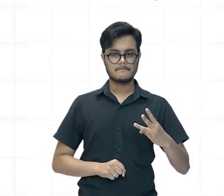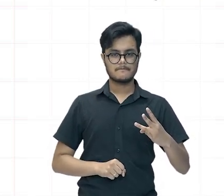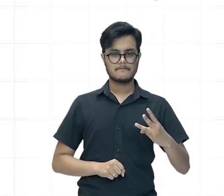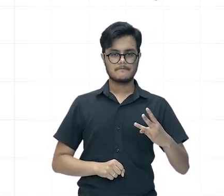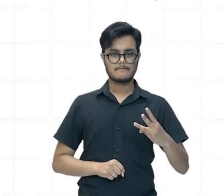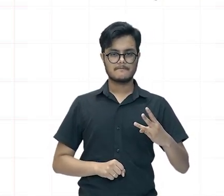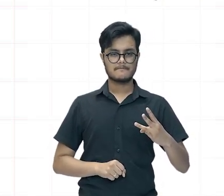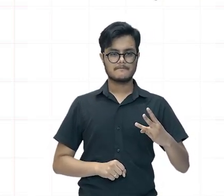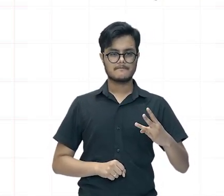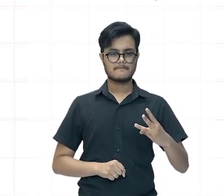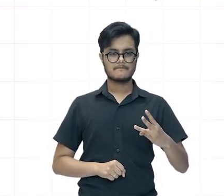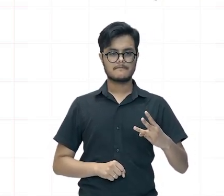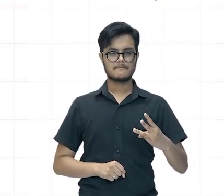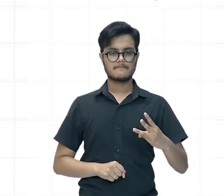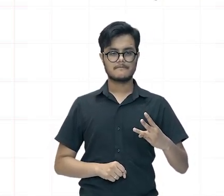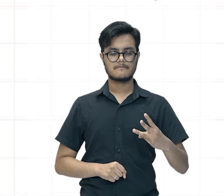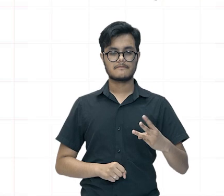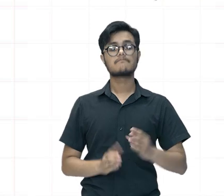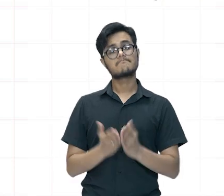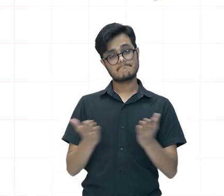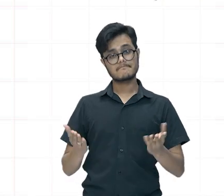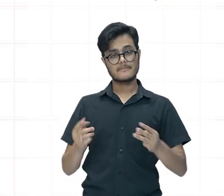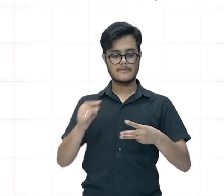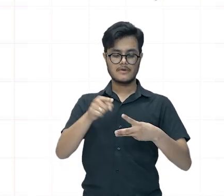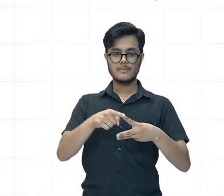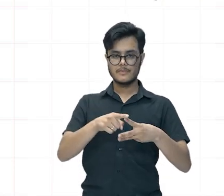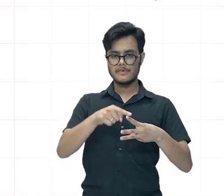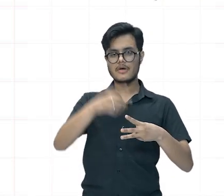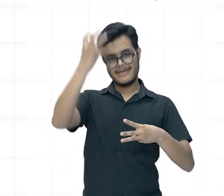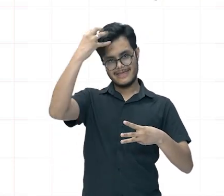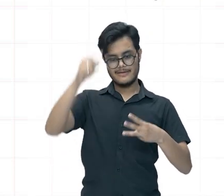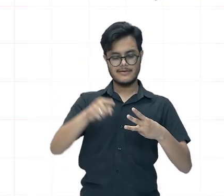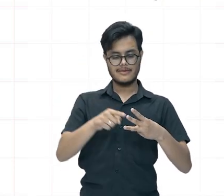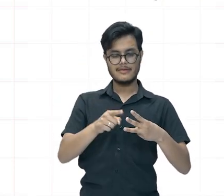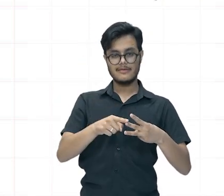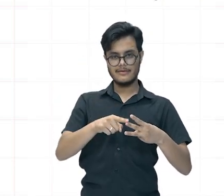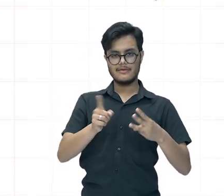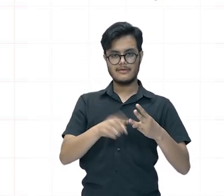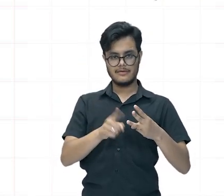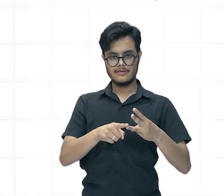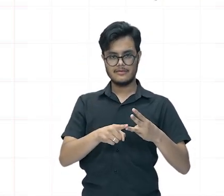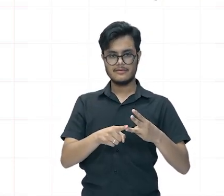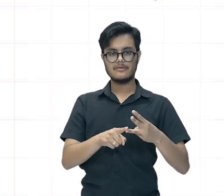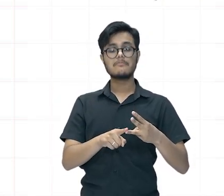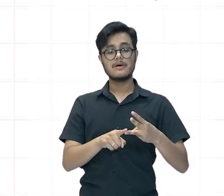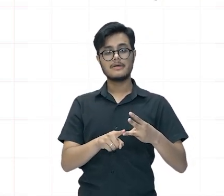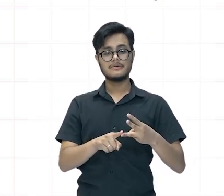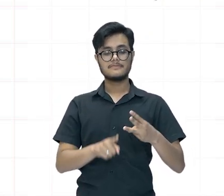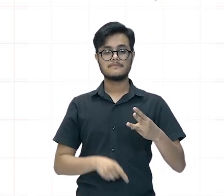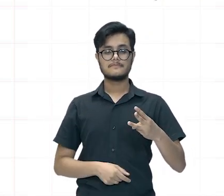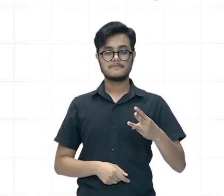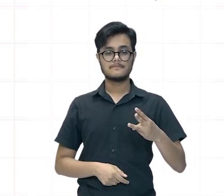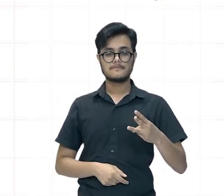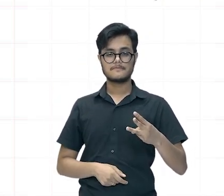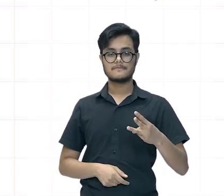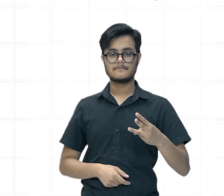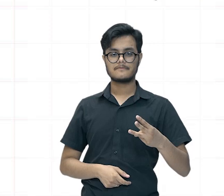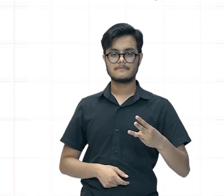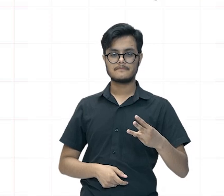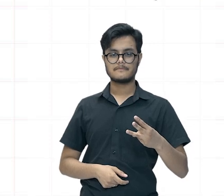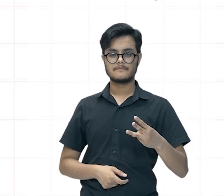ou marquês. Era o título com mais prestígios depois do duque na